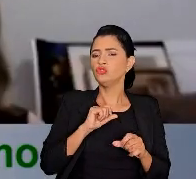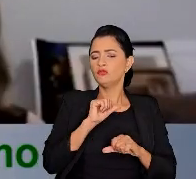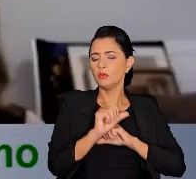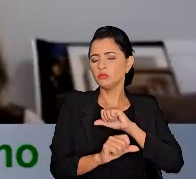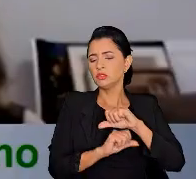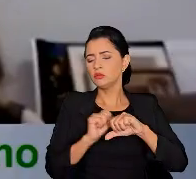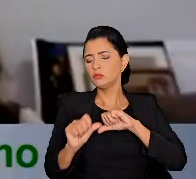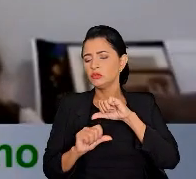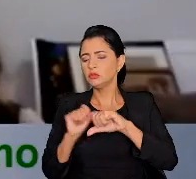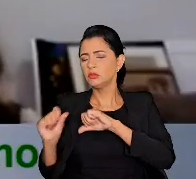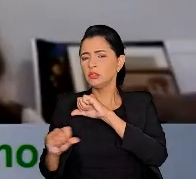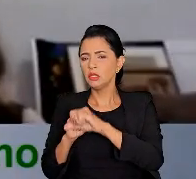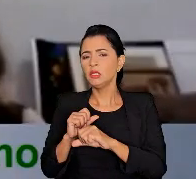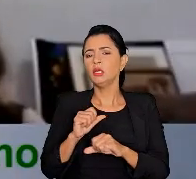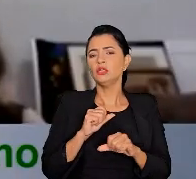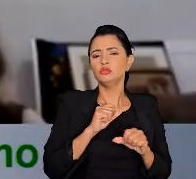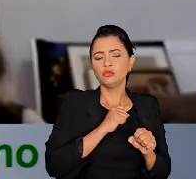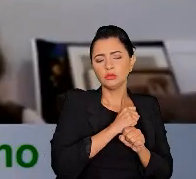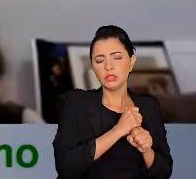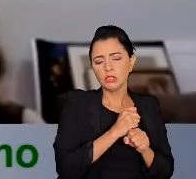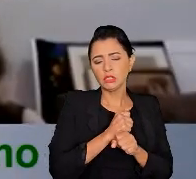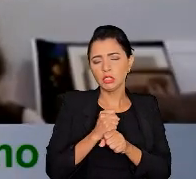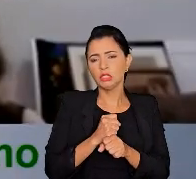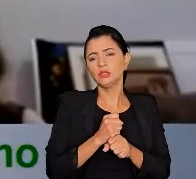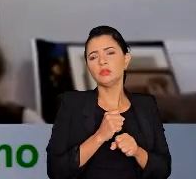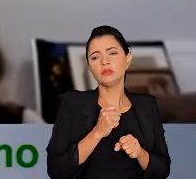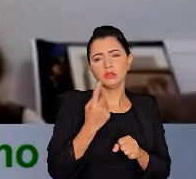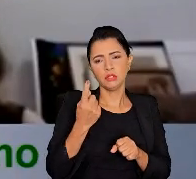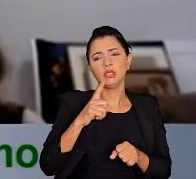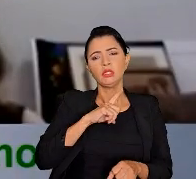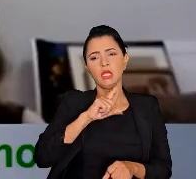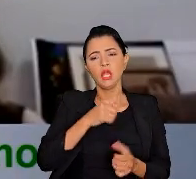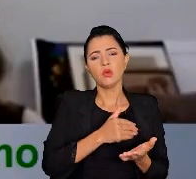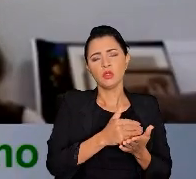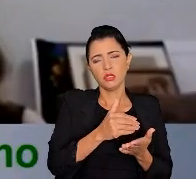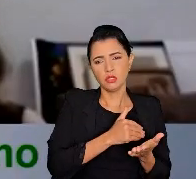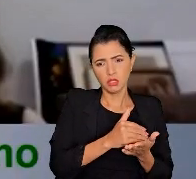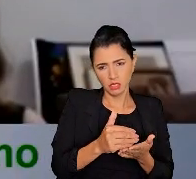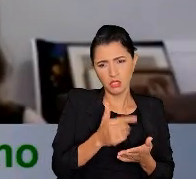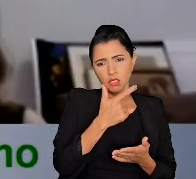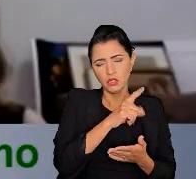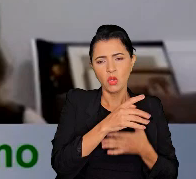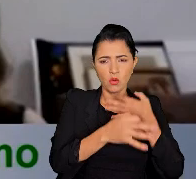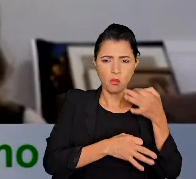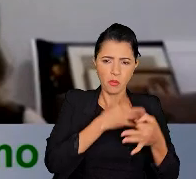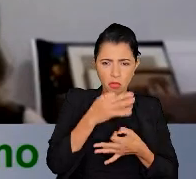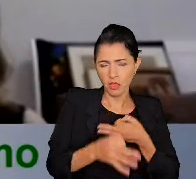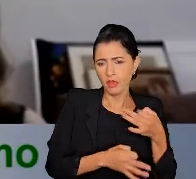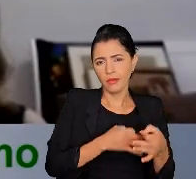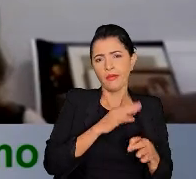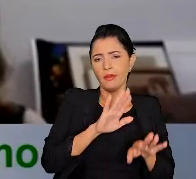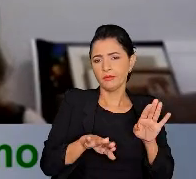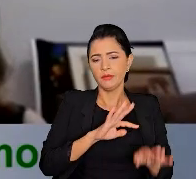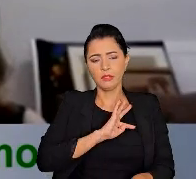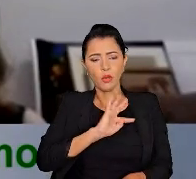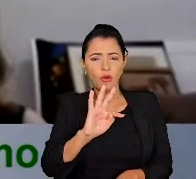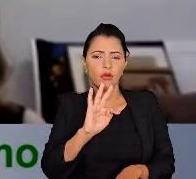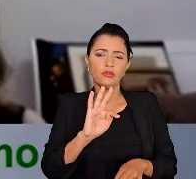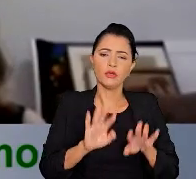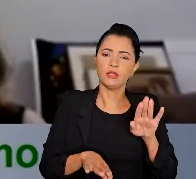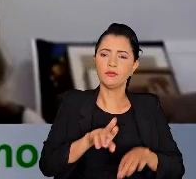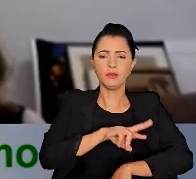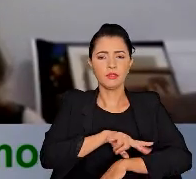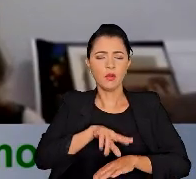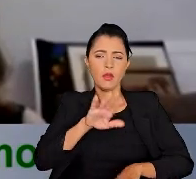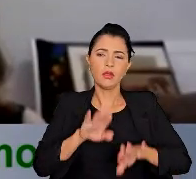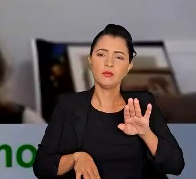transmudando ao longo dos séculos, e ele tem um início com um determinado argumento, às vezes teológico, às vezes racial, às vezes político,